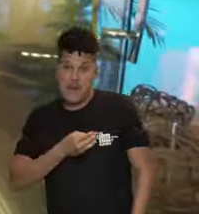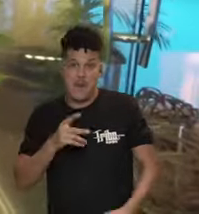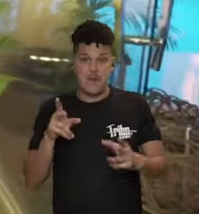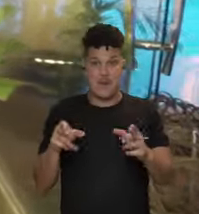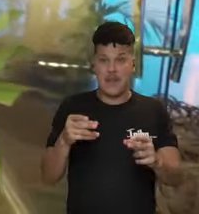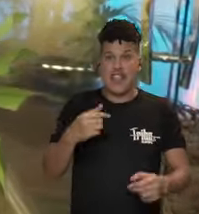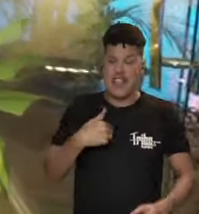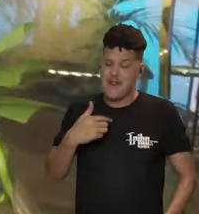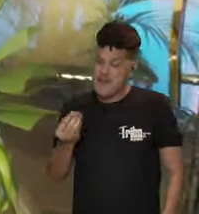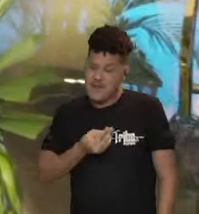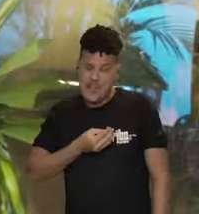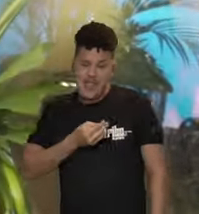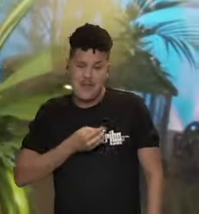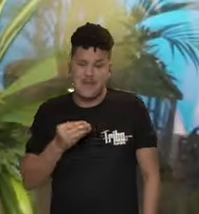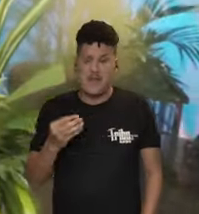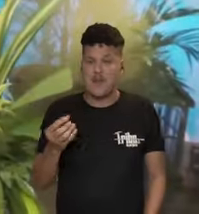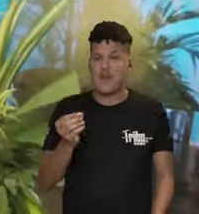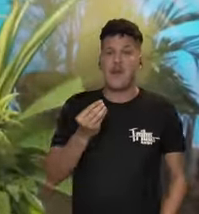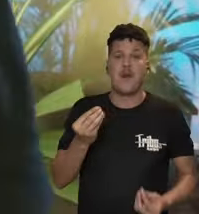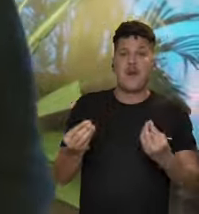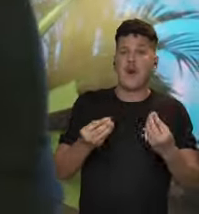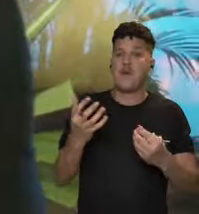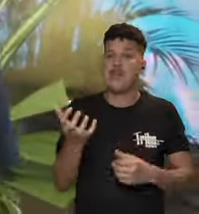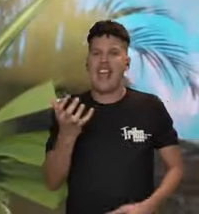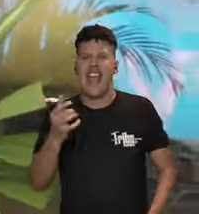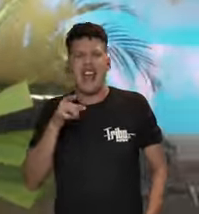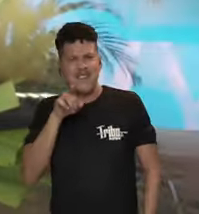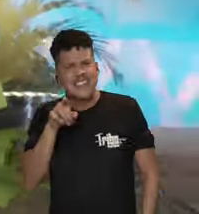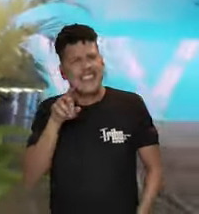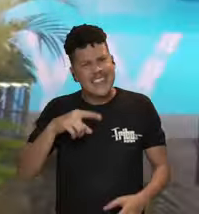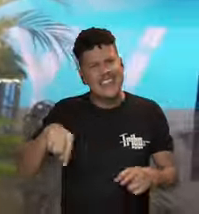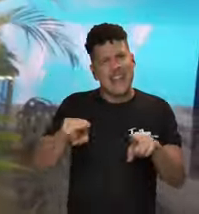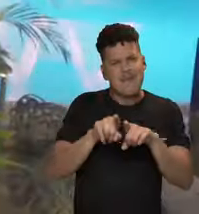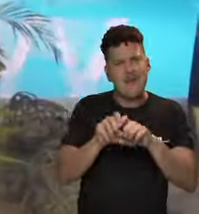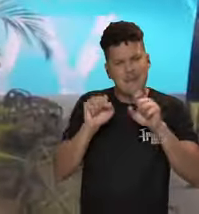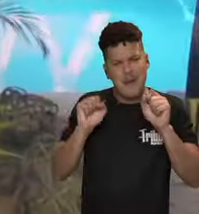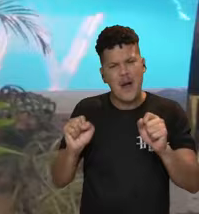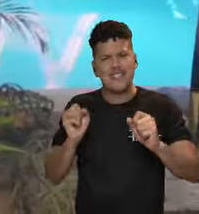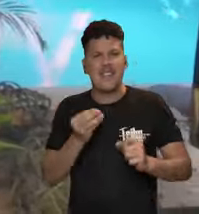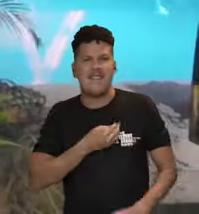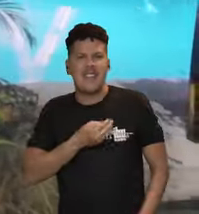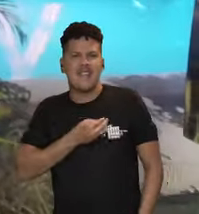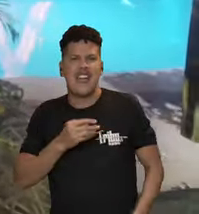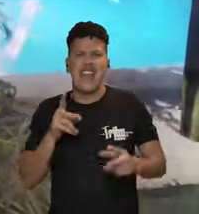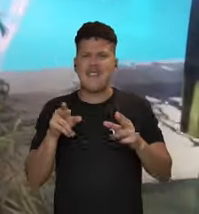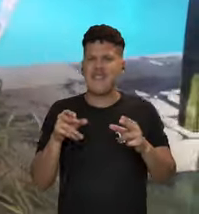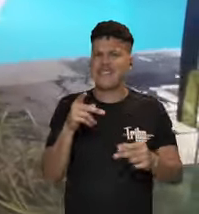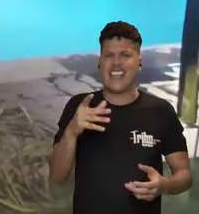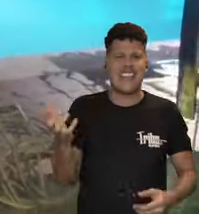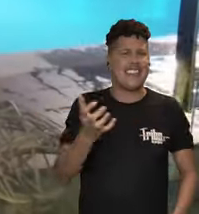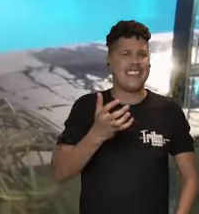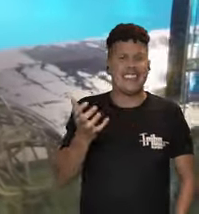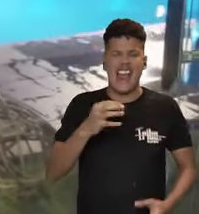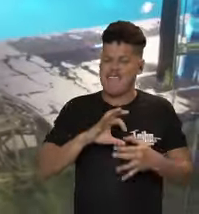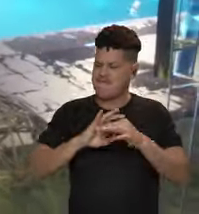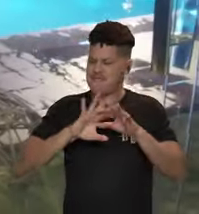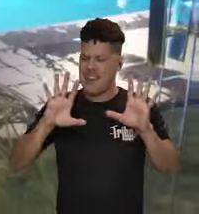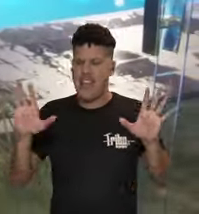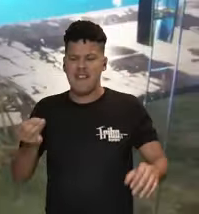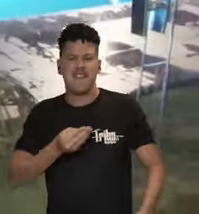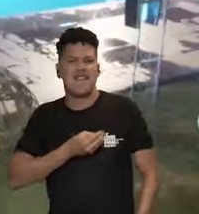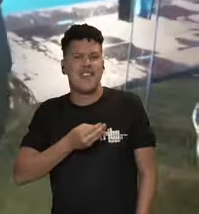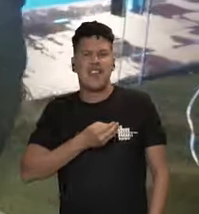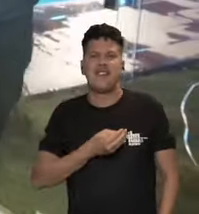vivo como eu quis, então viva como, viva como quiser. Vivo como eu vivo como eu quis,